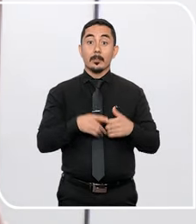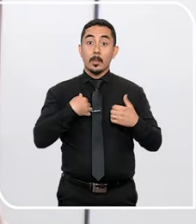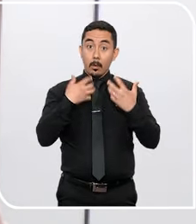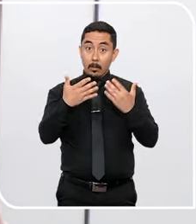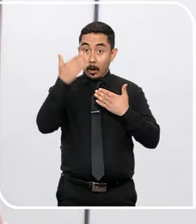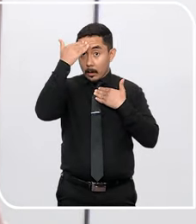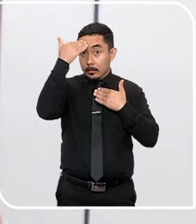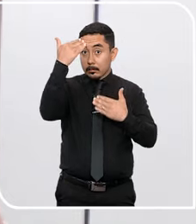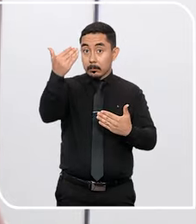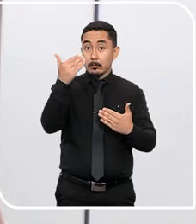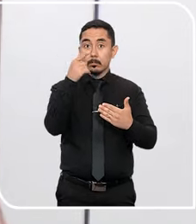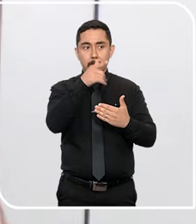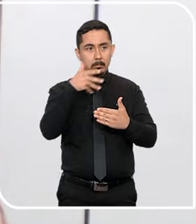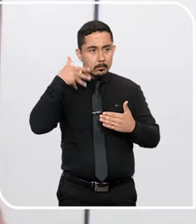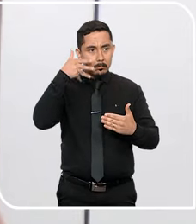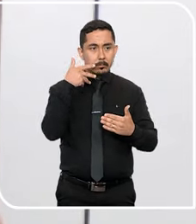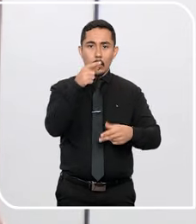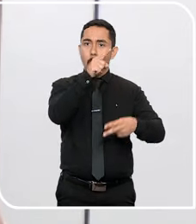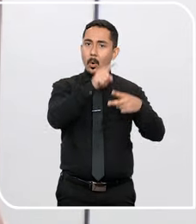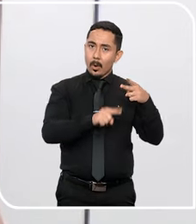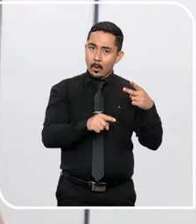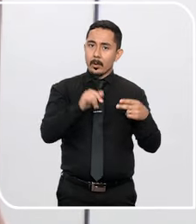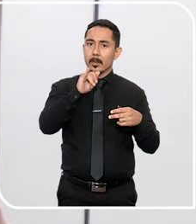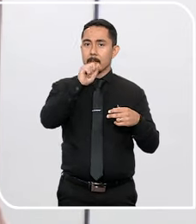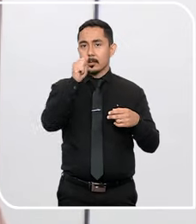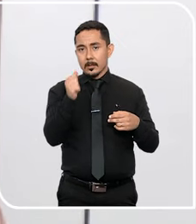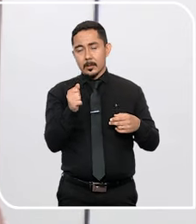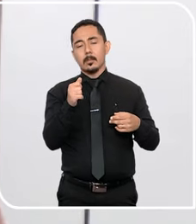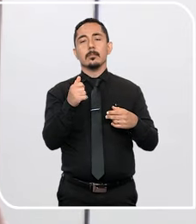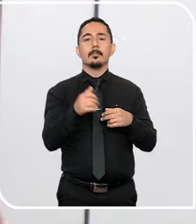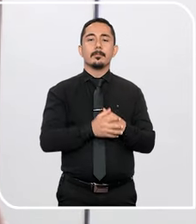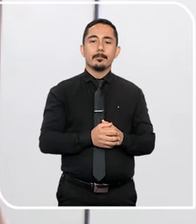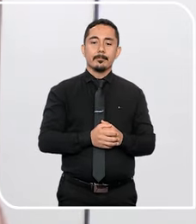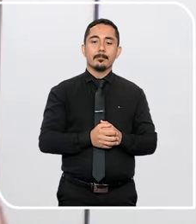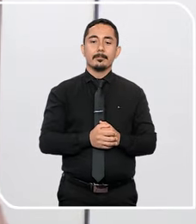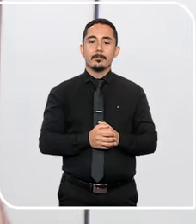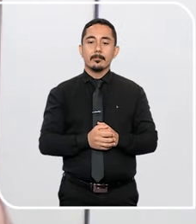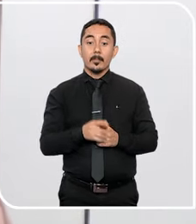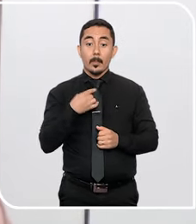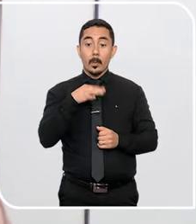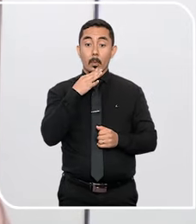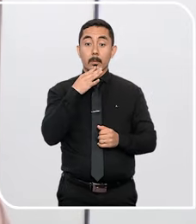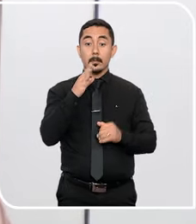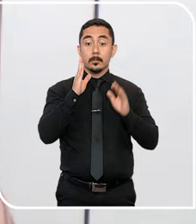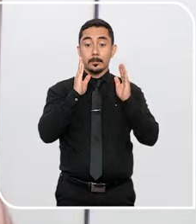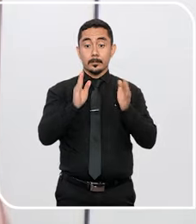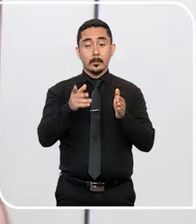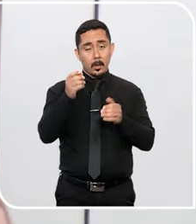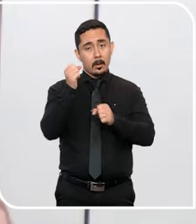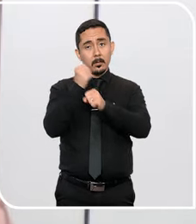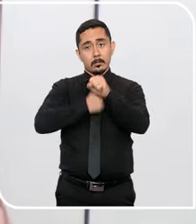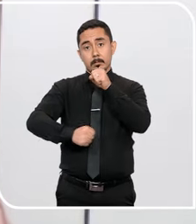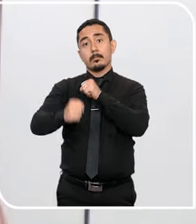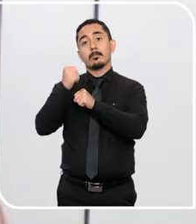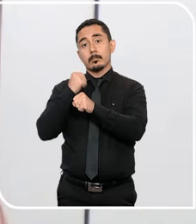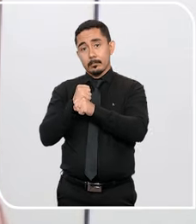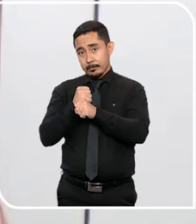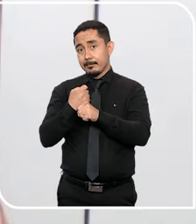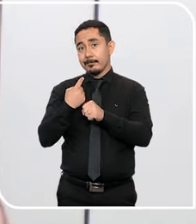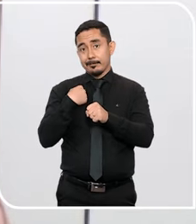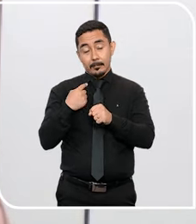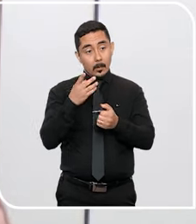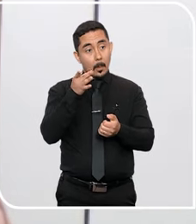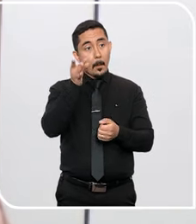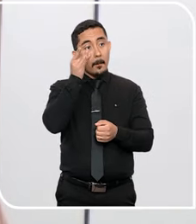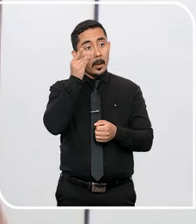eu queria primeiramente agradecer as palestrantes a a Isa maravilhosa eu eu conheci a Isa no ano